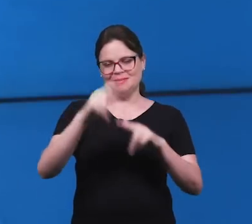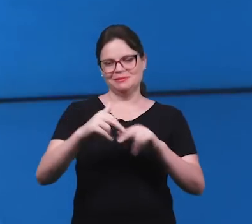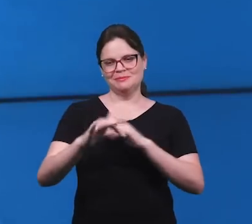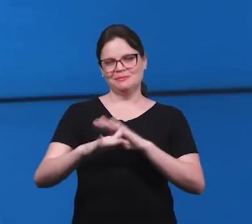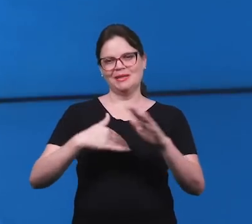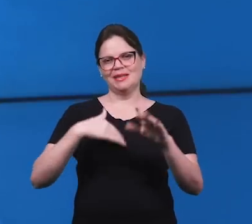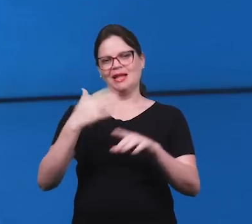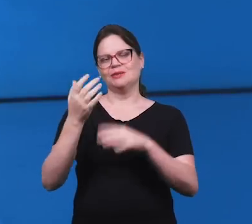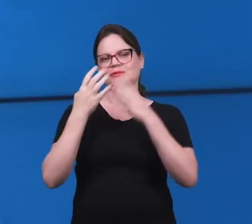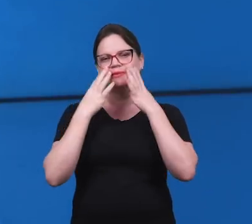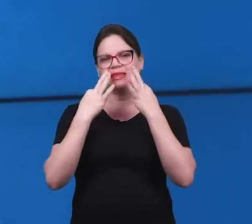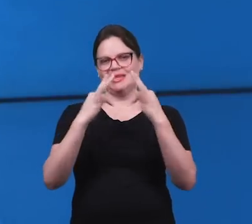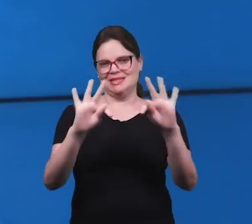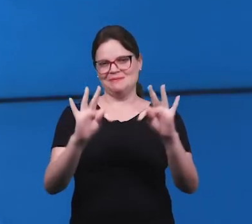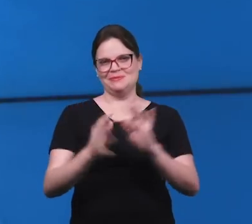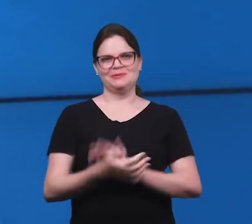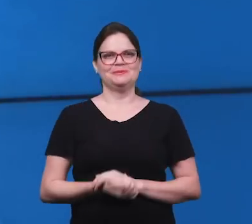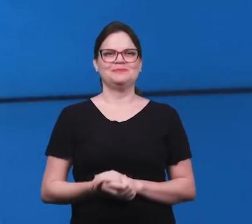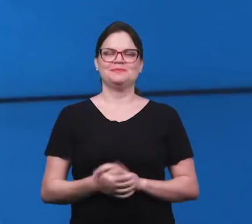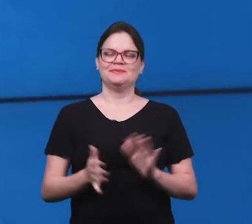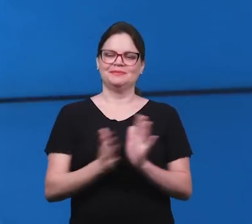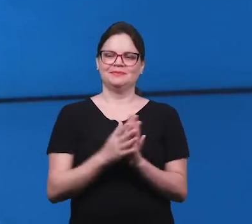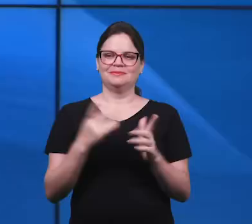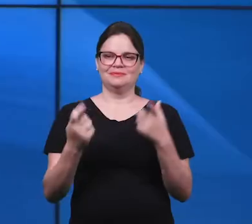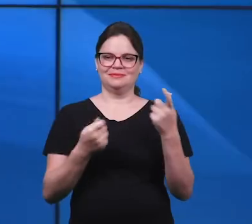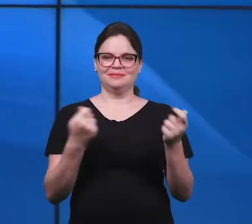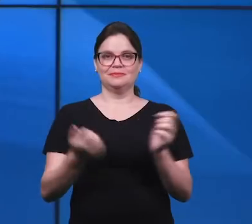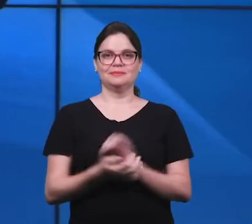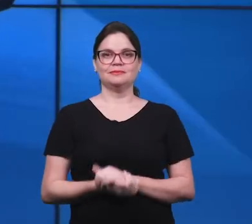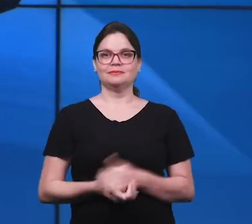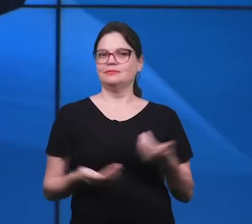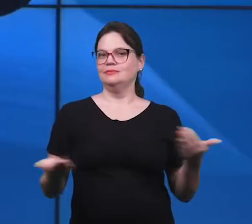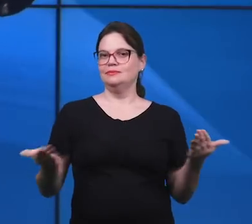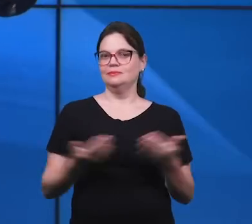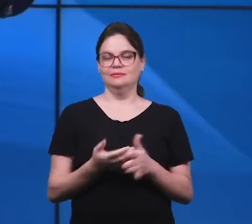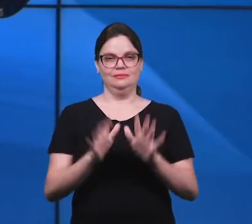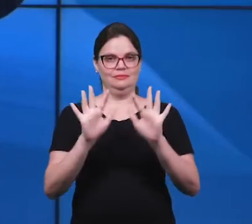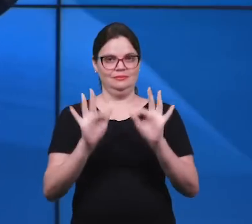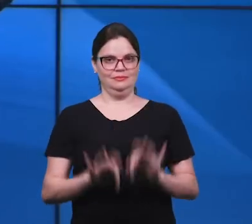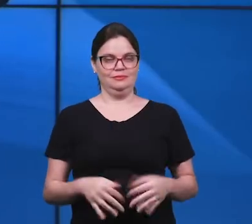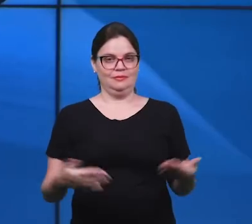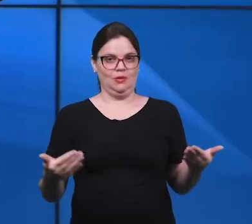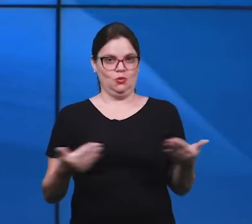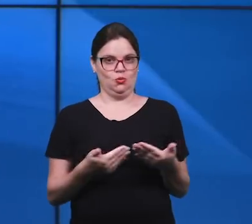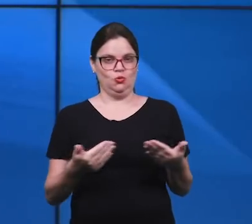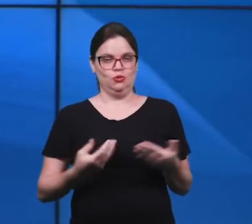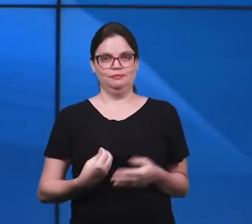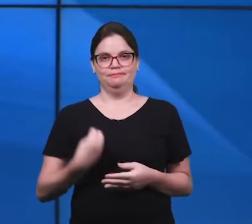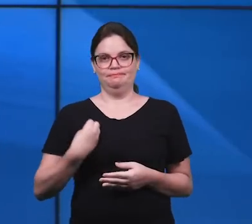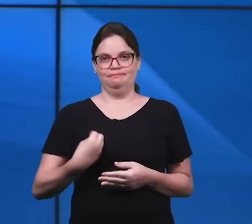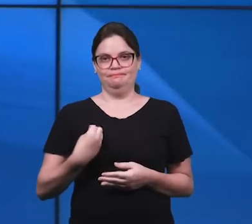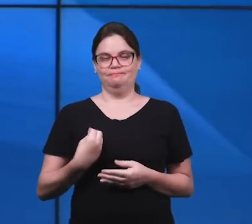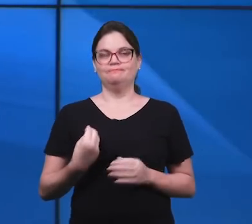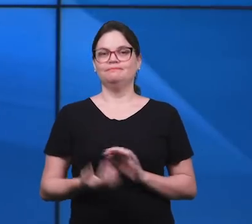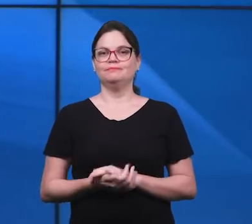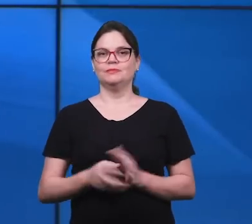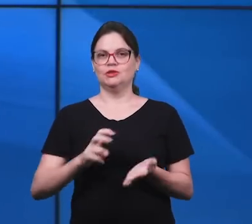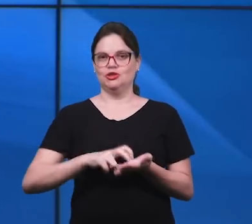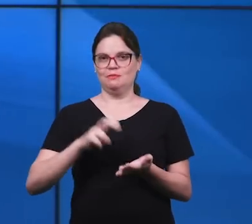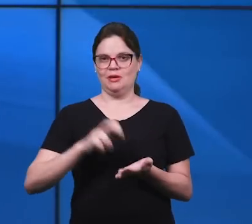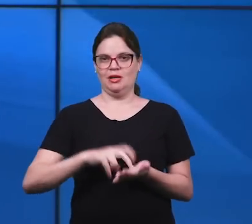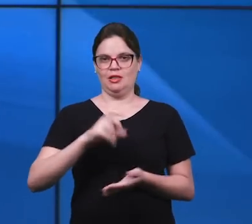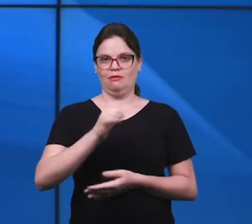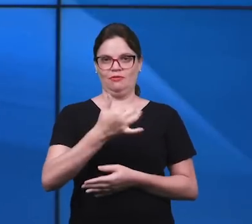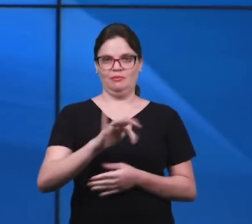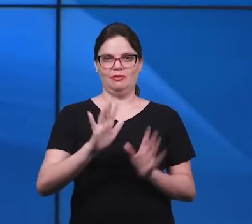da Escola Bíblica Dominical. Louvado seja o Senhor. Amém, irmãos? Assim terminamos a nossa participação nesta parte da manhã, que